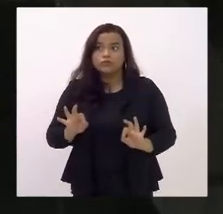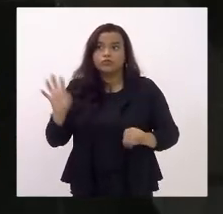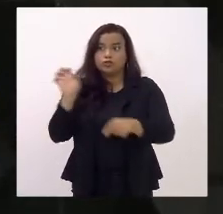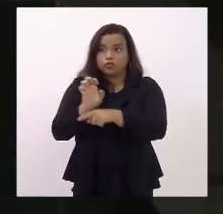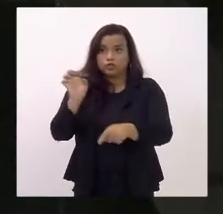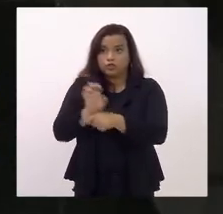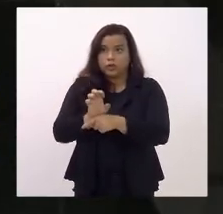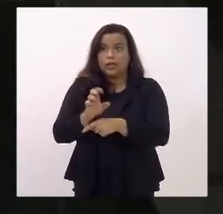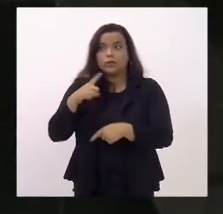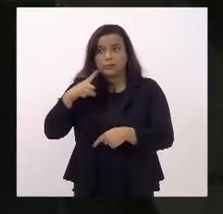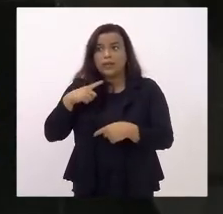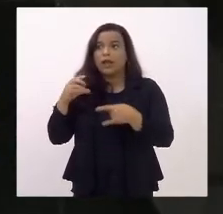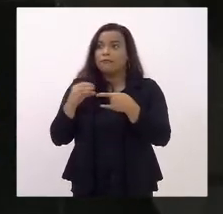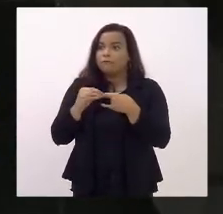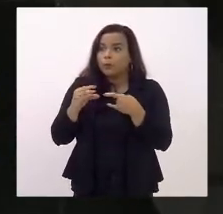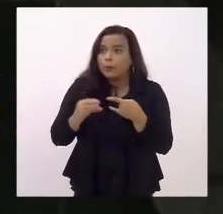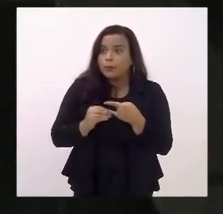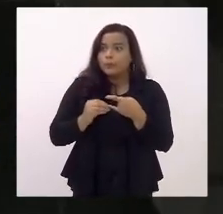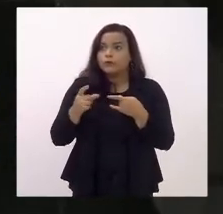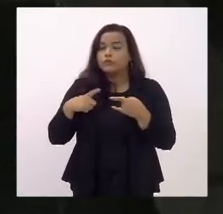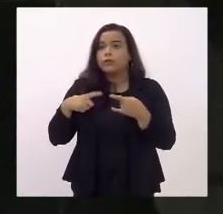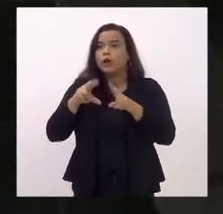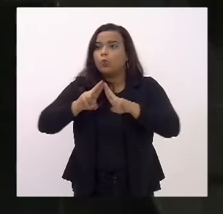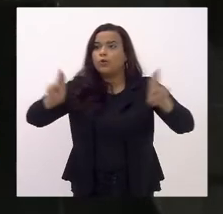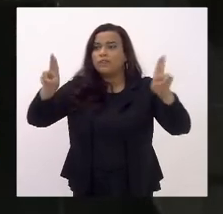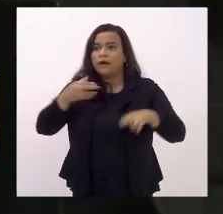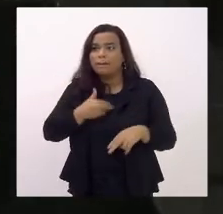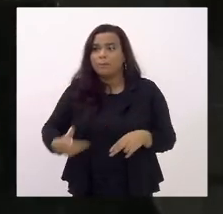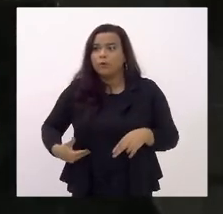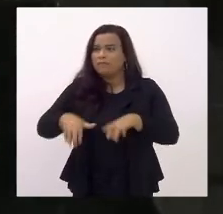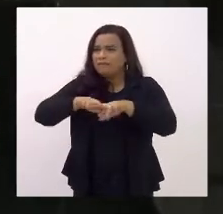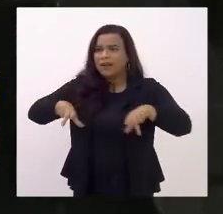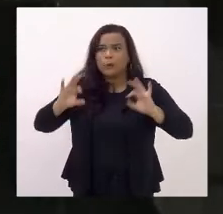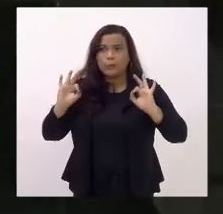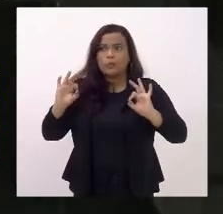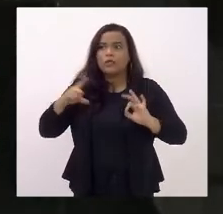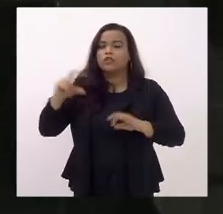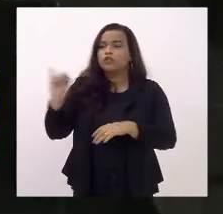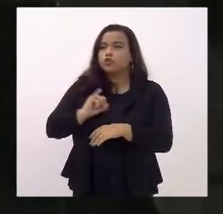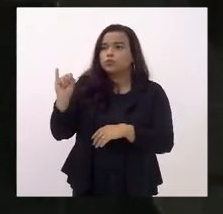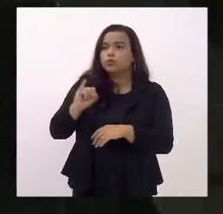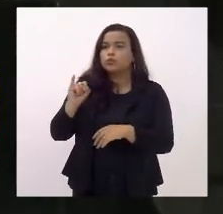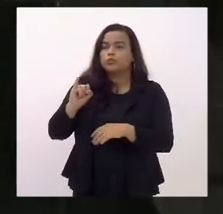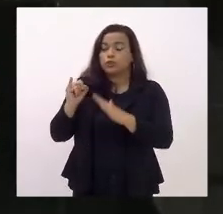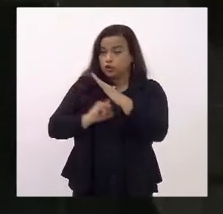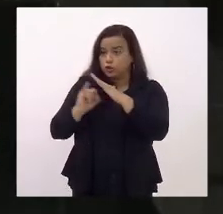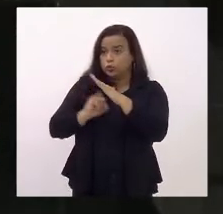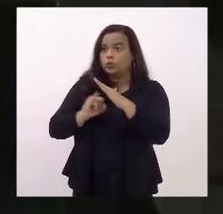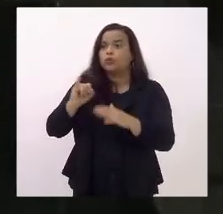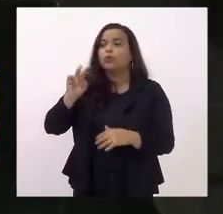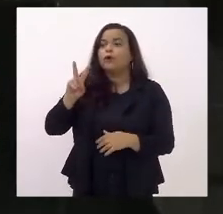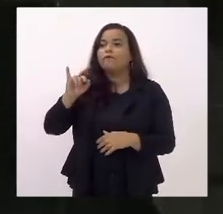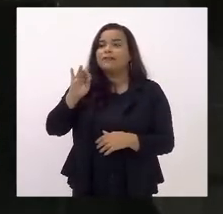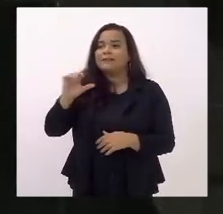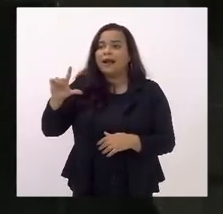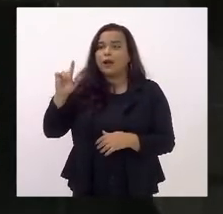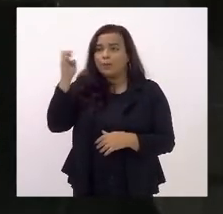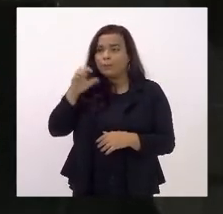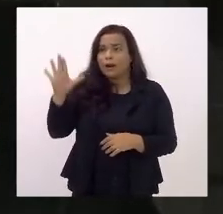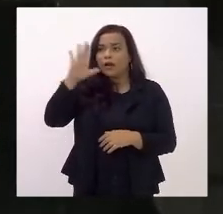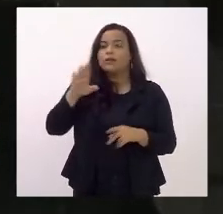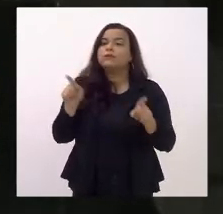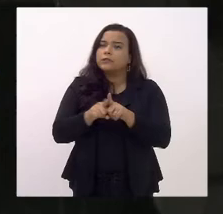que tem a Fiocruz, que tem várias universidades públicas qualificadas, que tem o Instituto Vital Brasil, possa ter também um